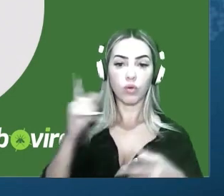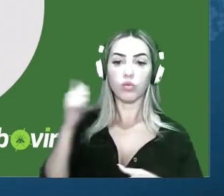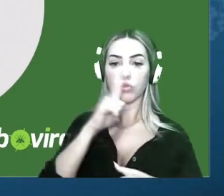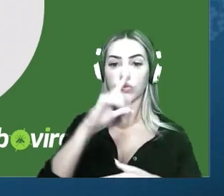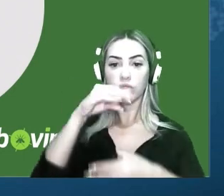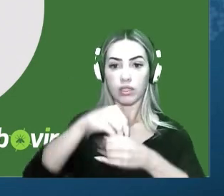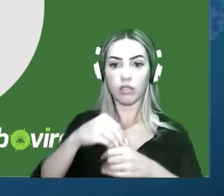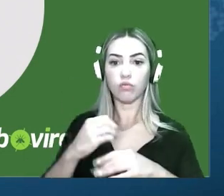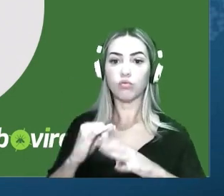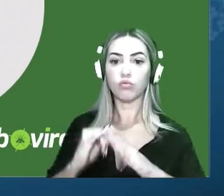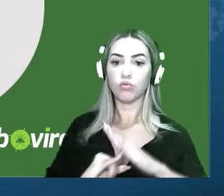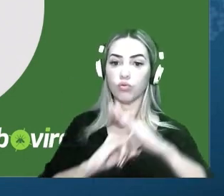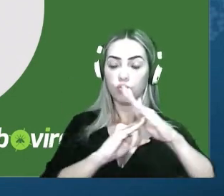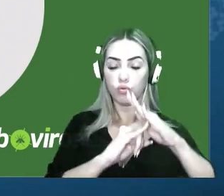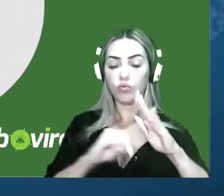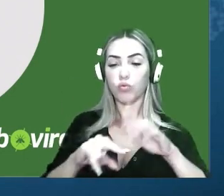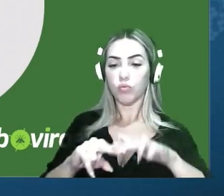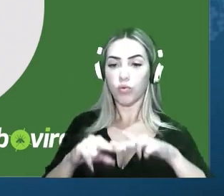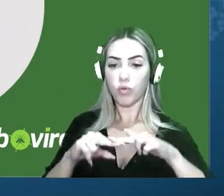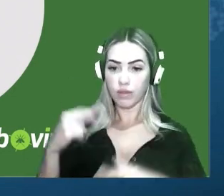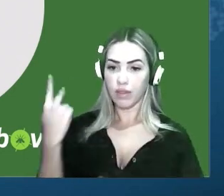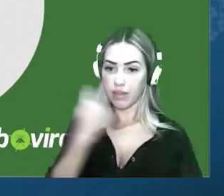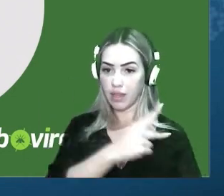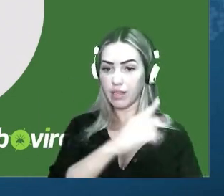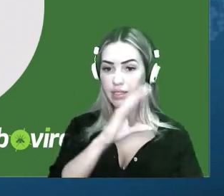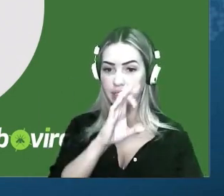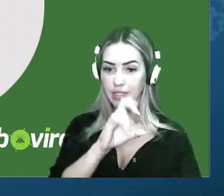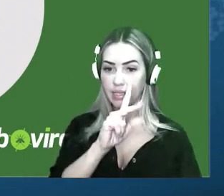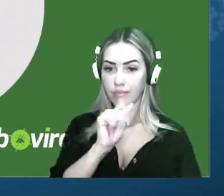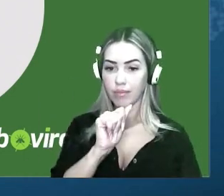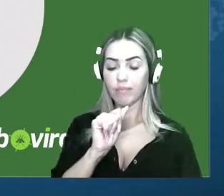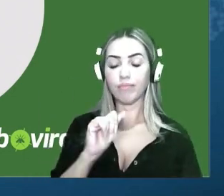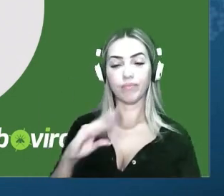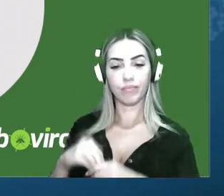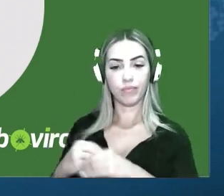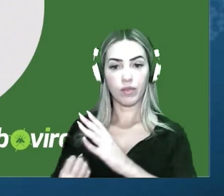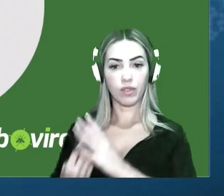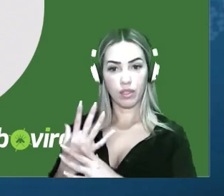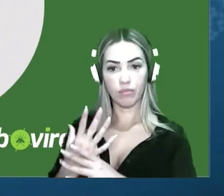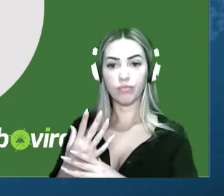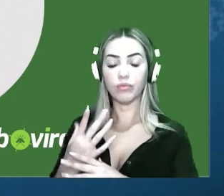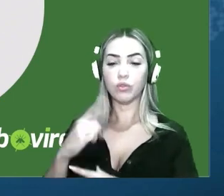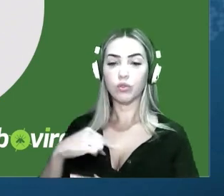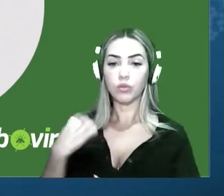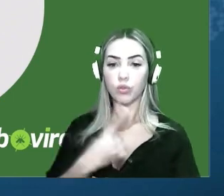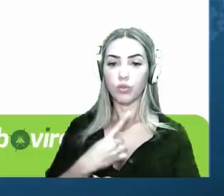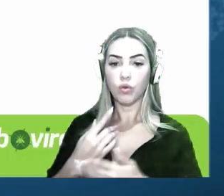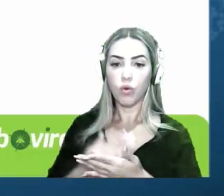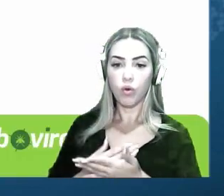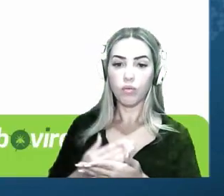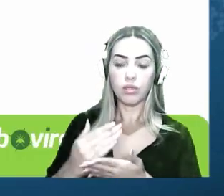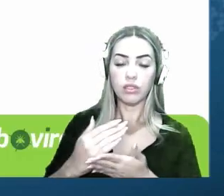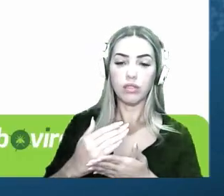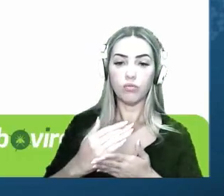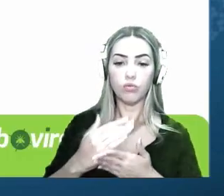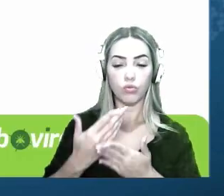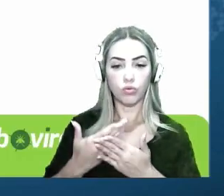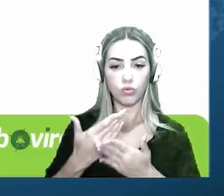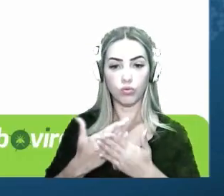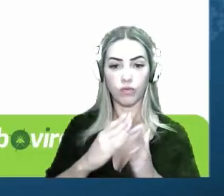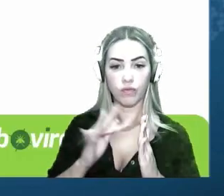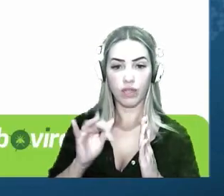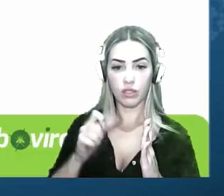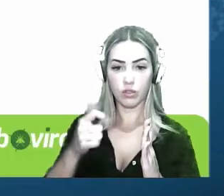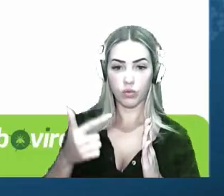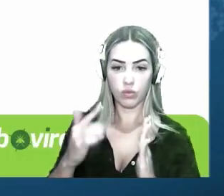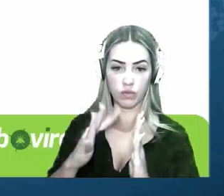partir das cepas do NIH. Então, a vacina foi feita no Butantan e, a partir disso, a gente fez os estudos de fase 2 e 3.